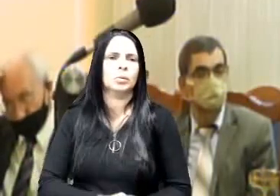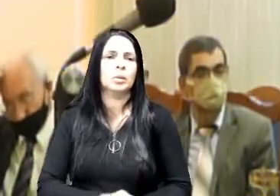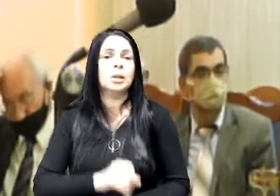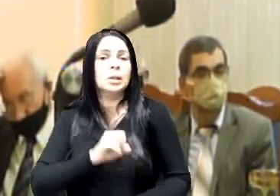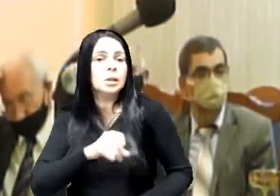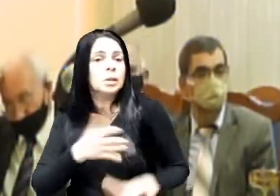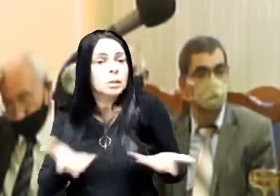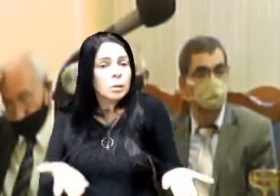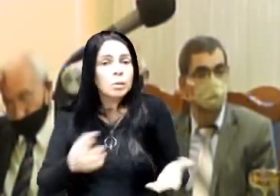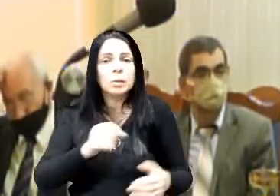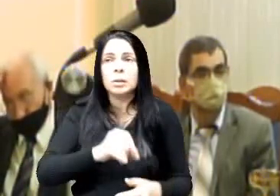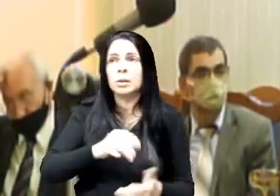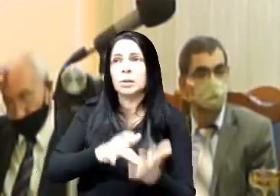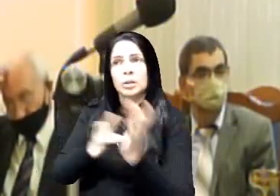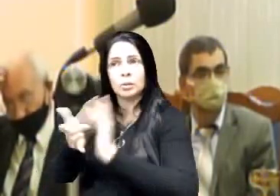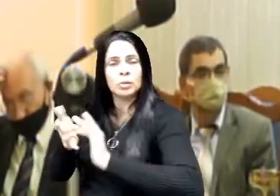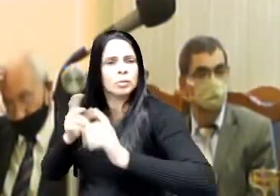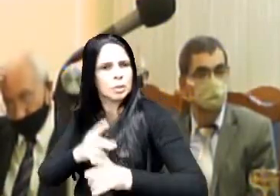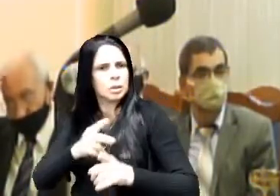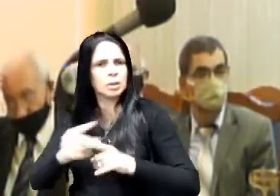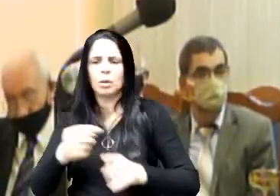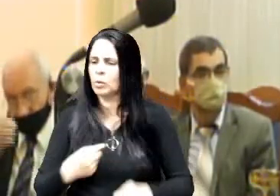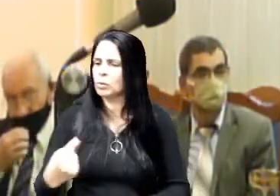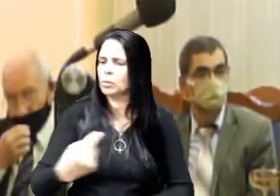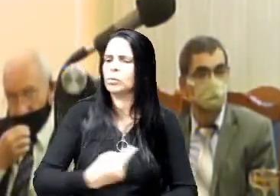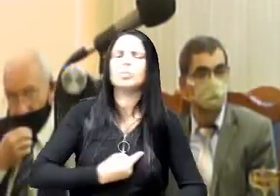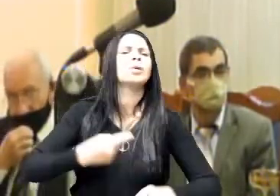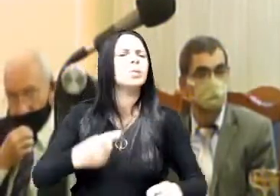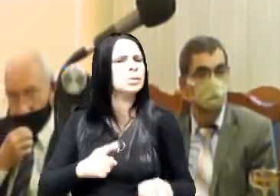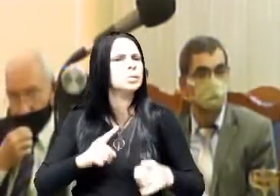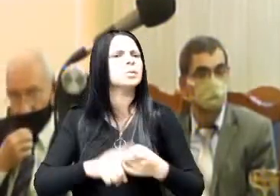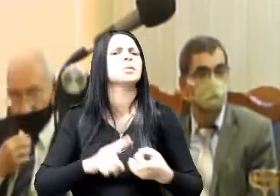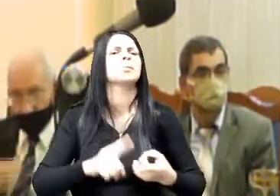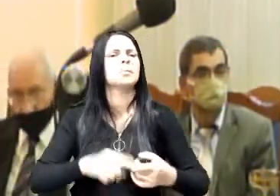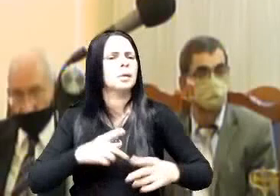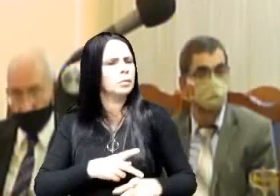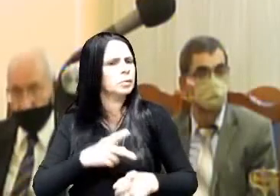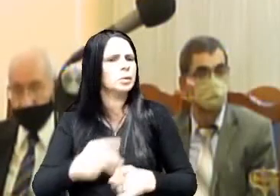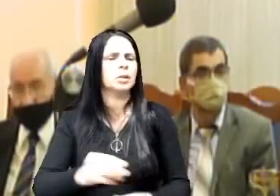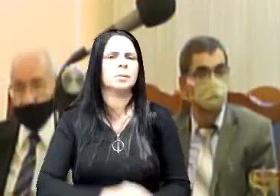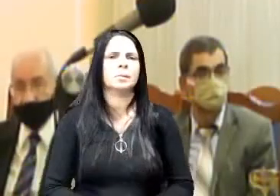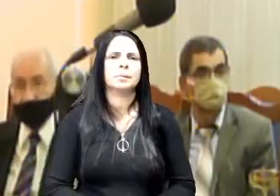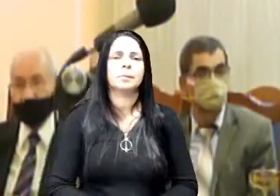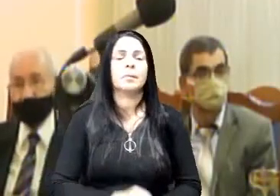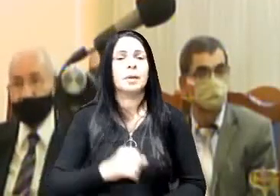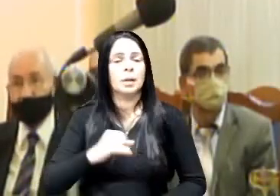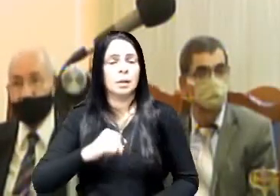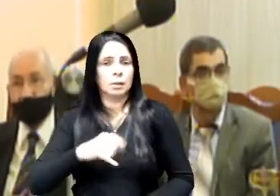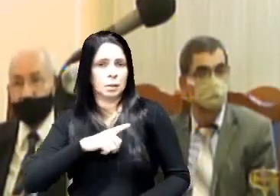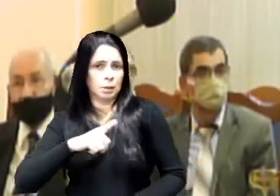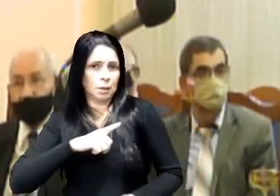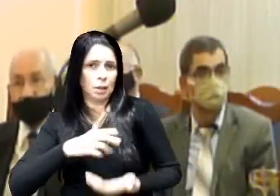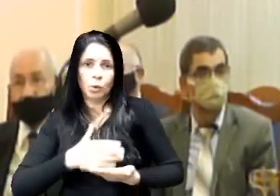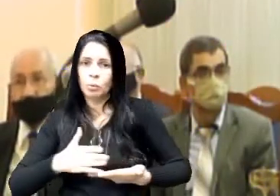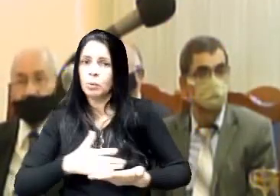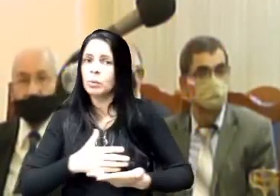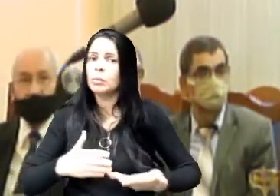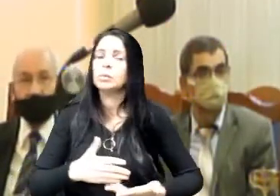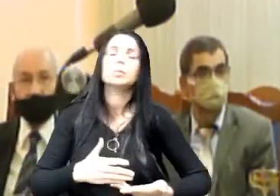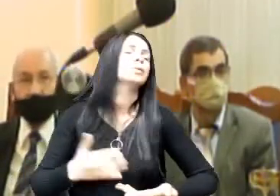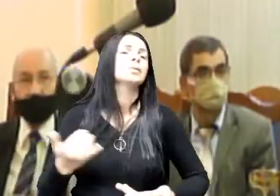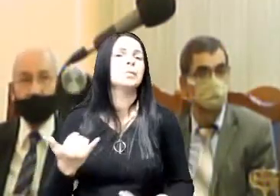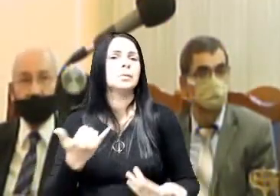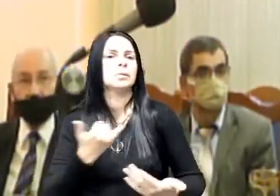ele venceu, nós venceremos também. Se há algo que pode nos tranquilizar, irmão, é ter